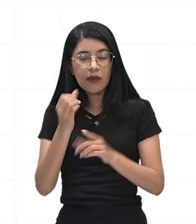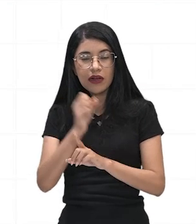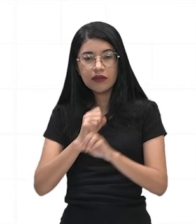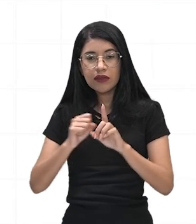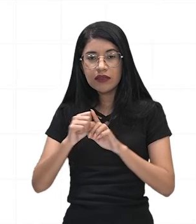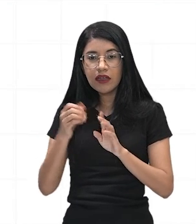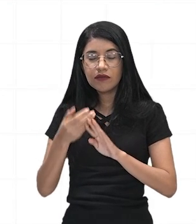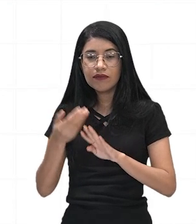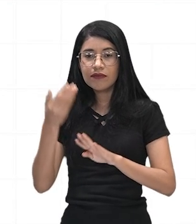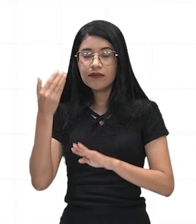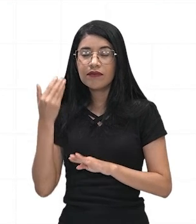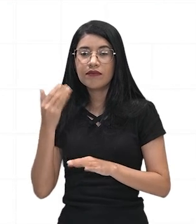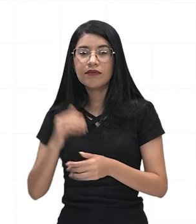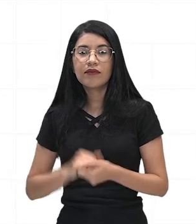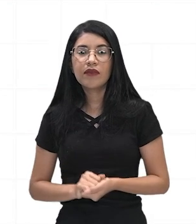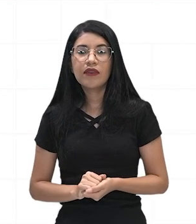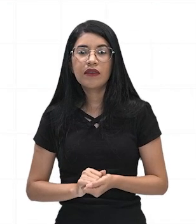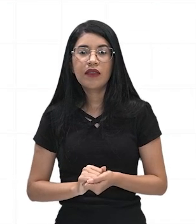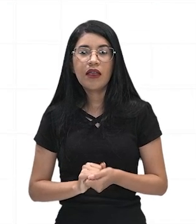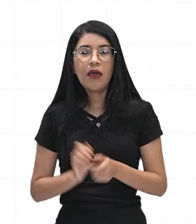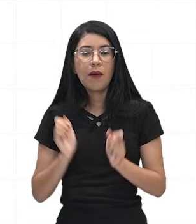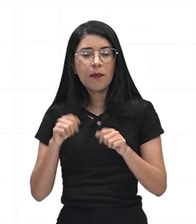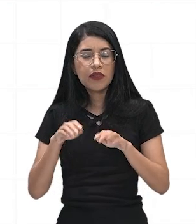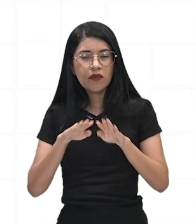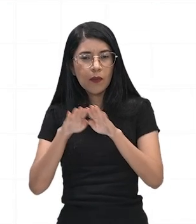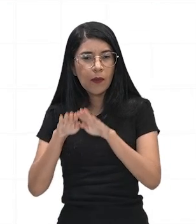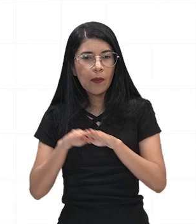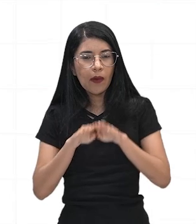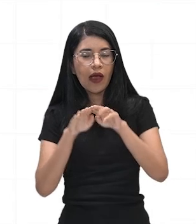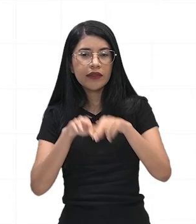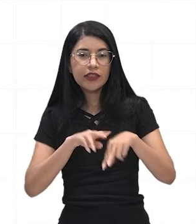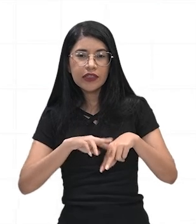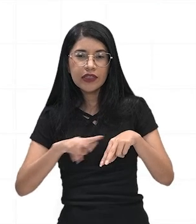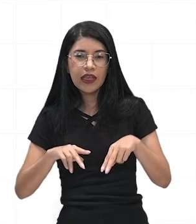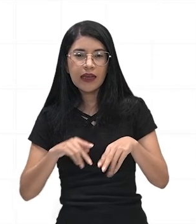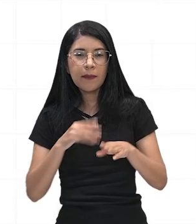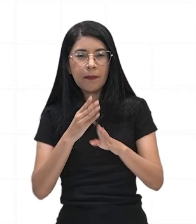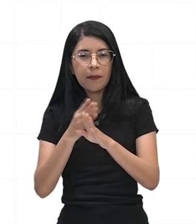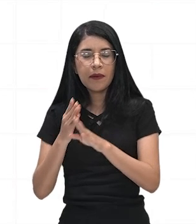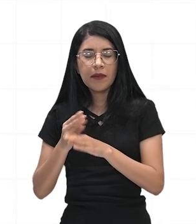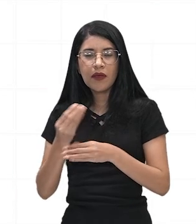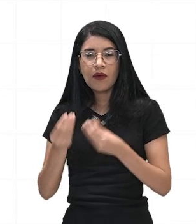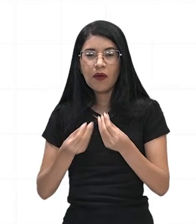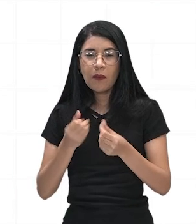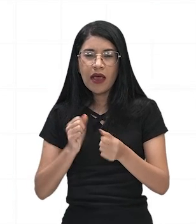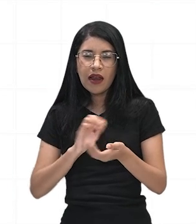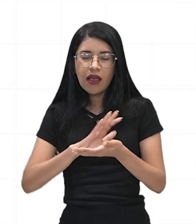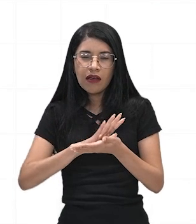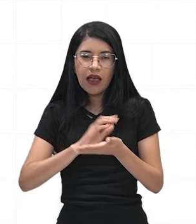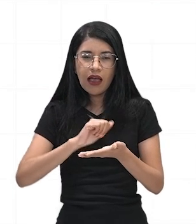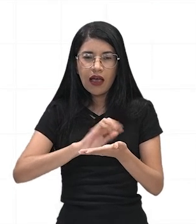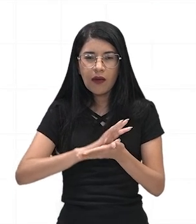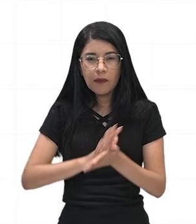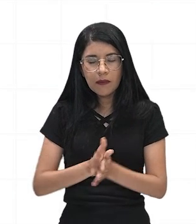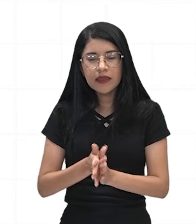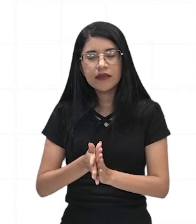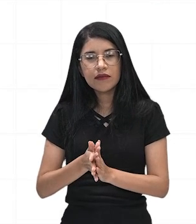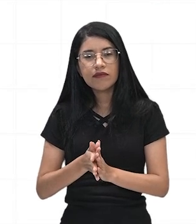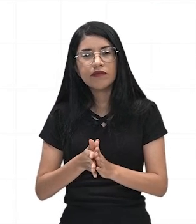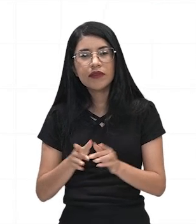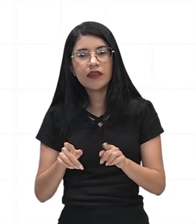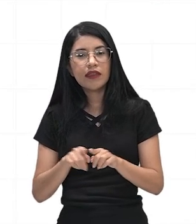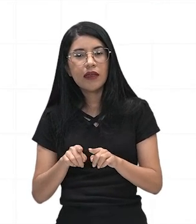essencial para promover a igualdade de gênero, identificar as origens da opressão das mulheres e